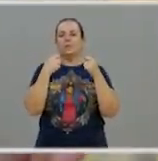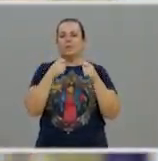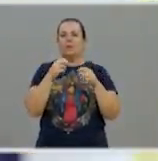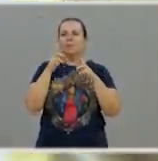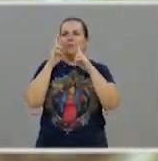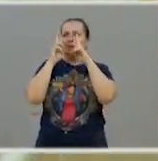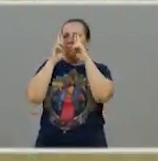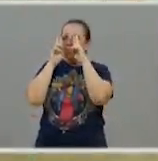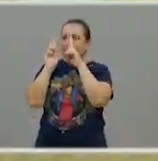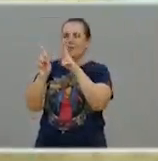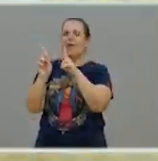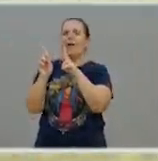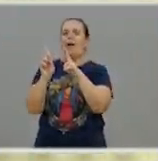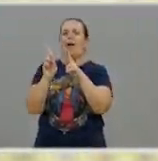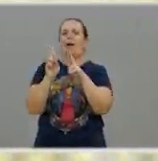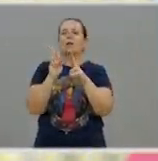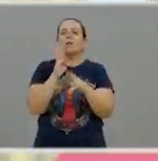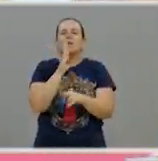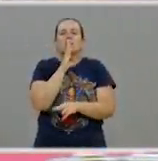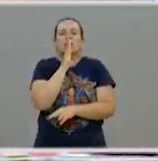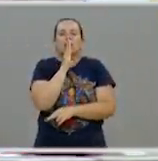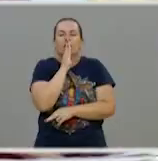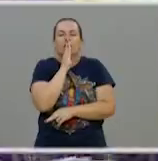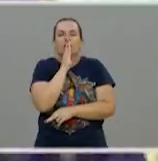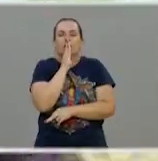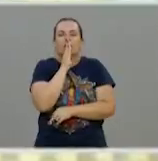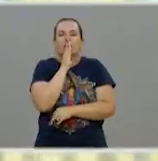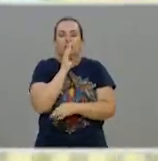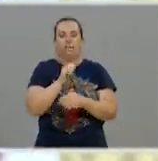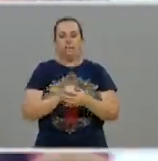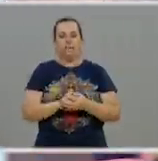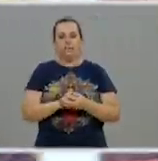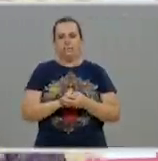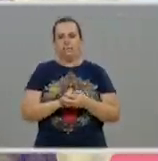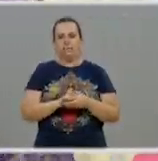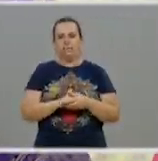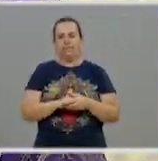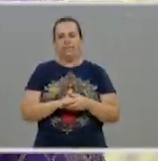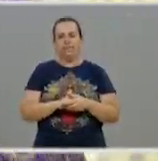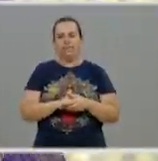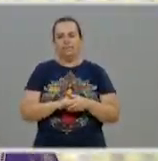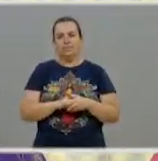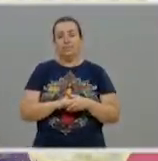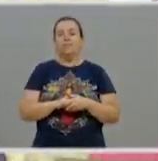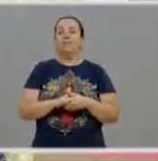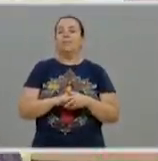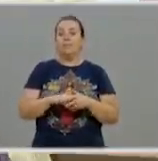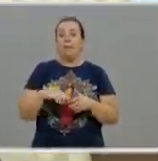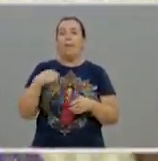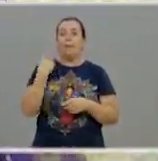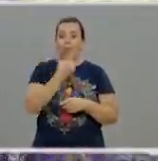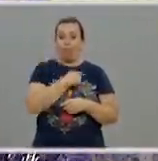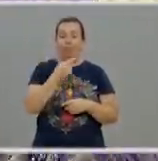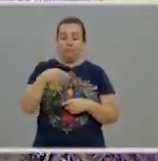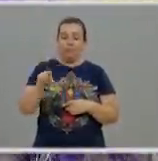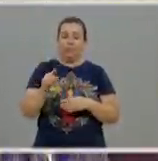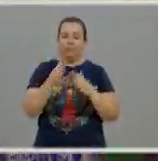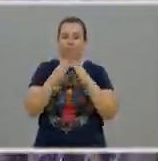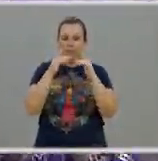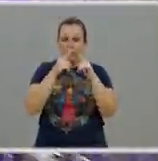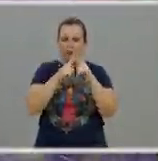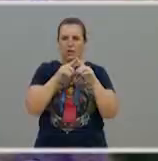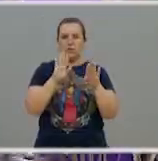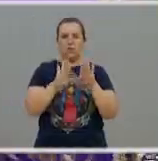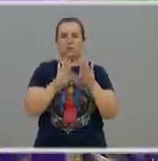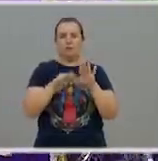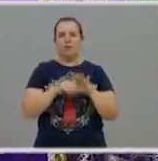eu não estou dando aulinha de catequese, mas o respeito, você vai na igreja, pelo amor de Deus. Tanto é que nas igrejas, quase todas, estou para